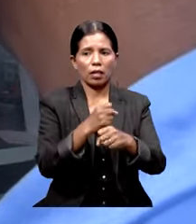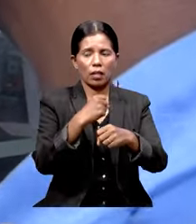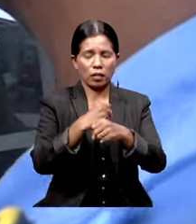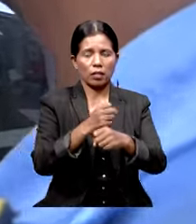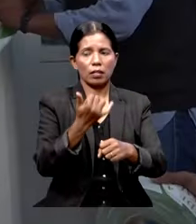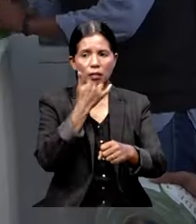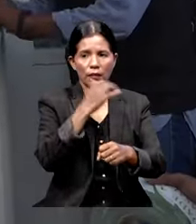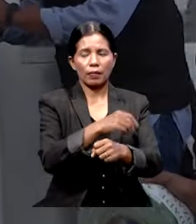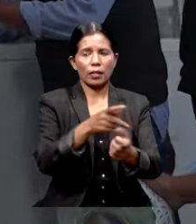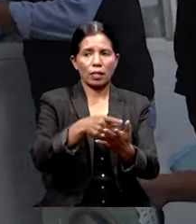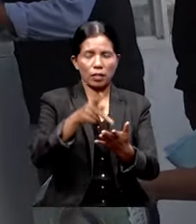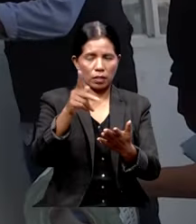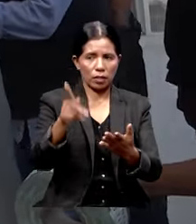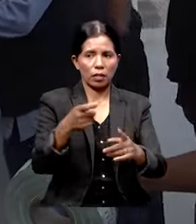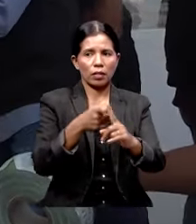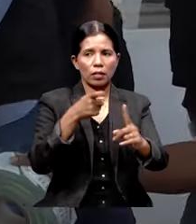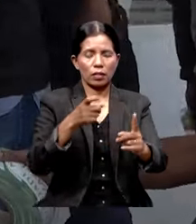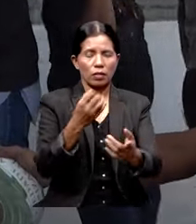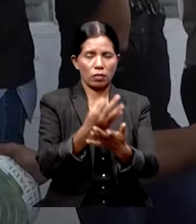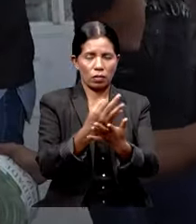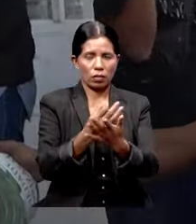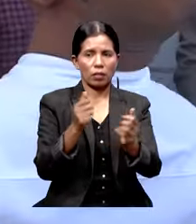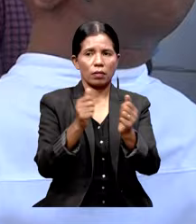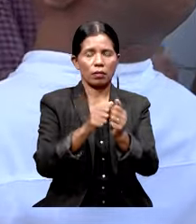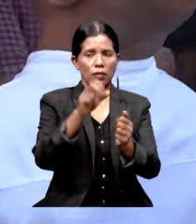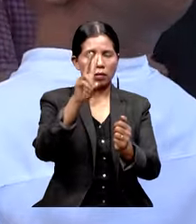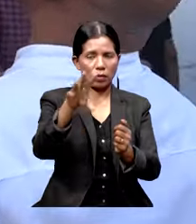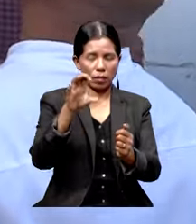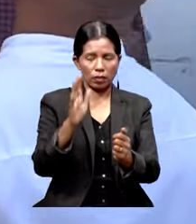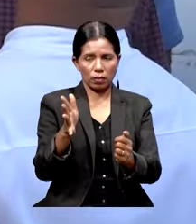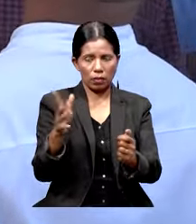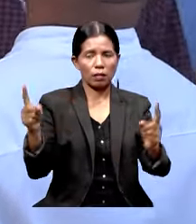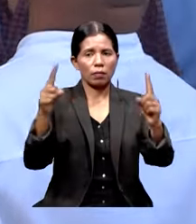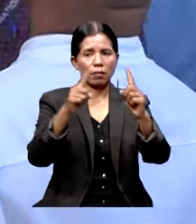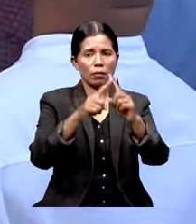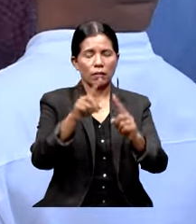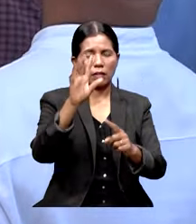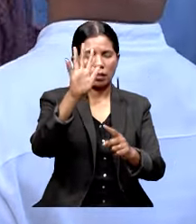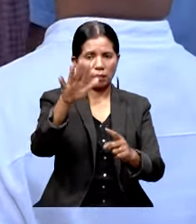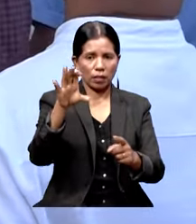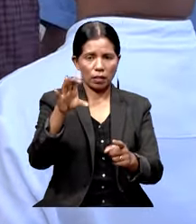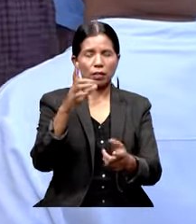infração se se lu coima o si dólar americano atus rua limanulu no bele torrihu na tus lima